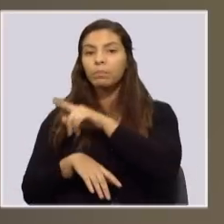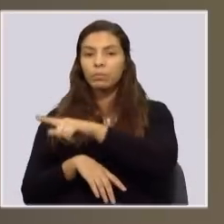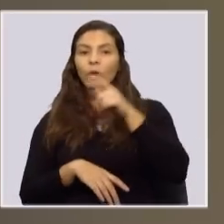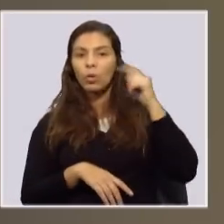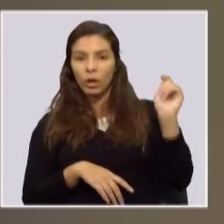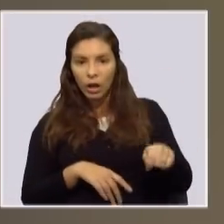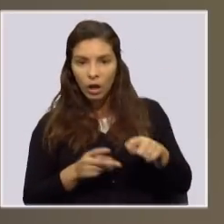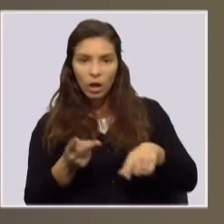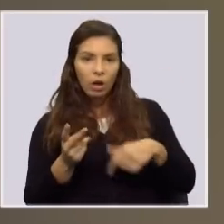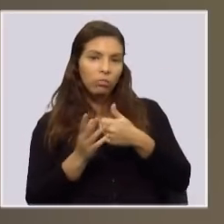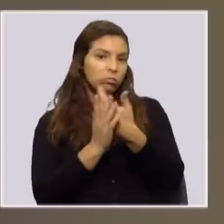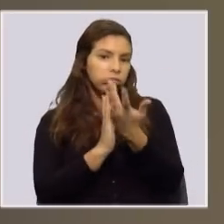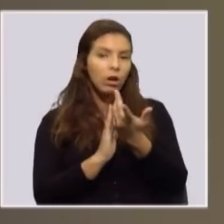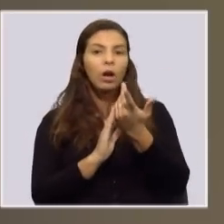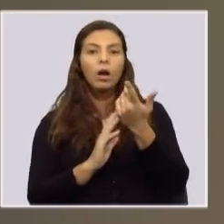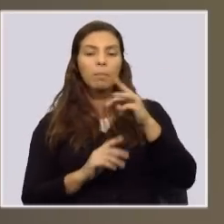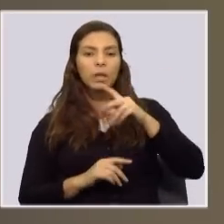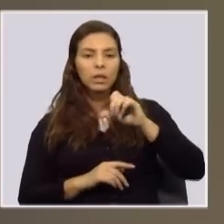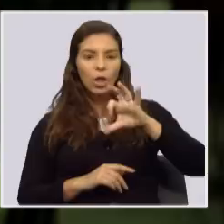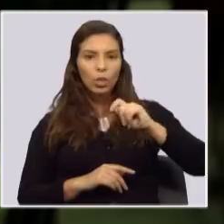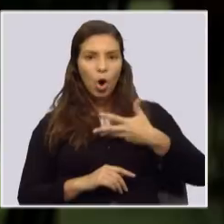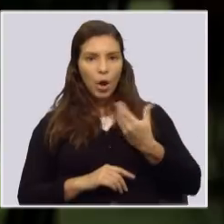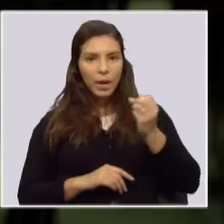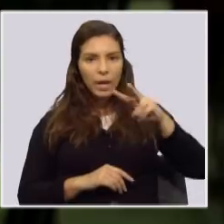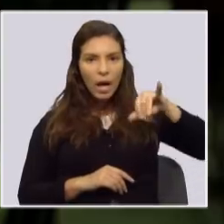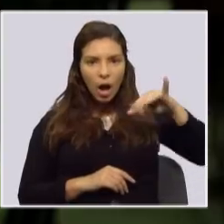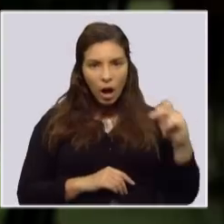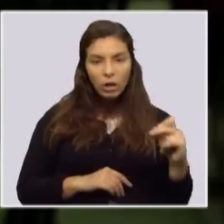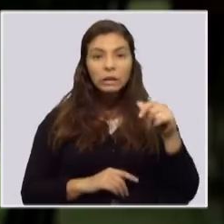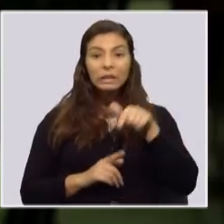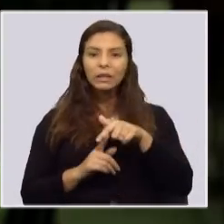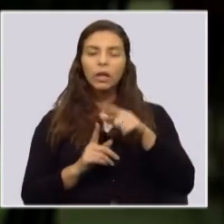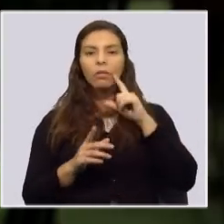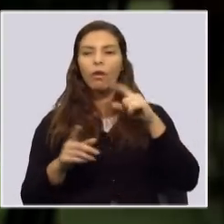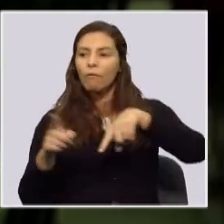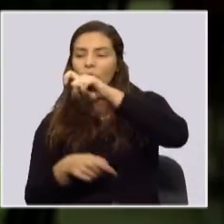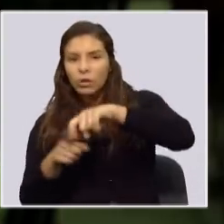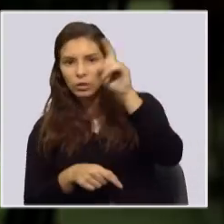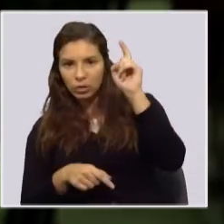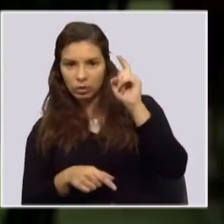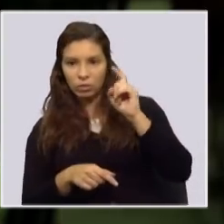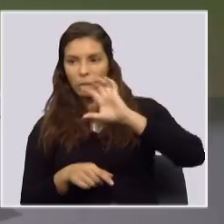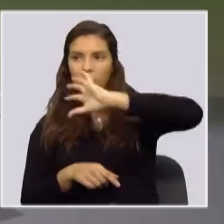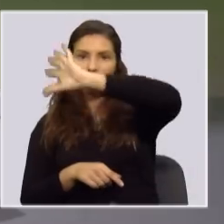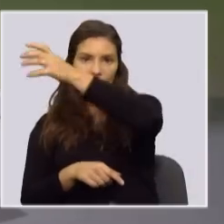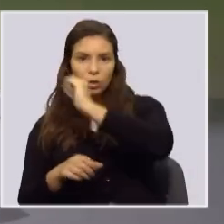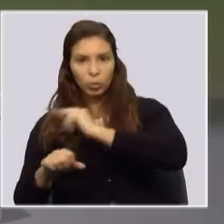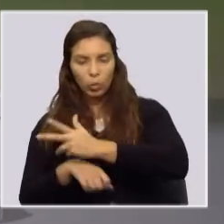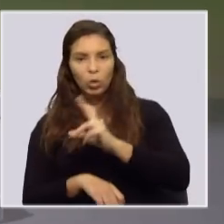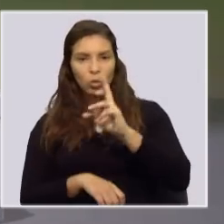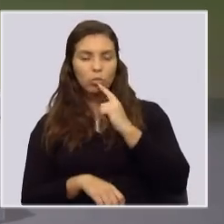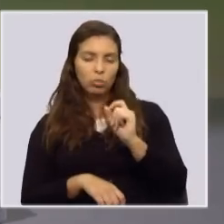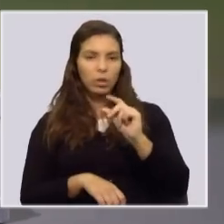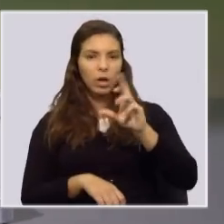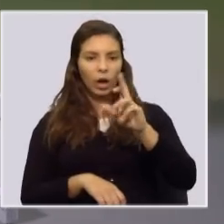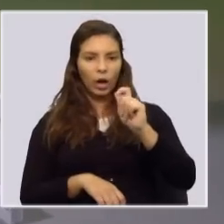refugiados na Hungria, na Sérvia, na Eslovénia, na Macedónia. O que é que te passou pela cabeça na altura para pegares nas tuas coisas, nas tuas malas,